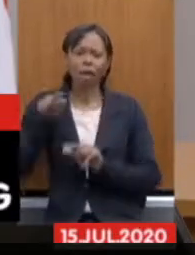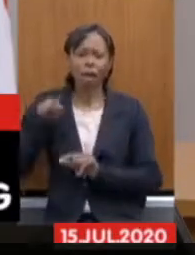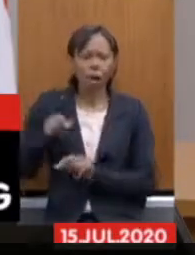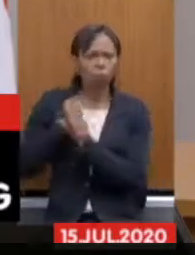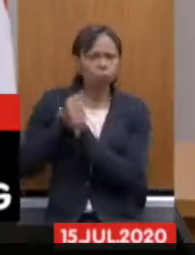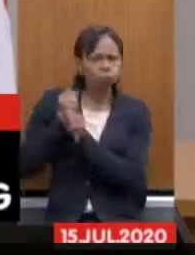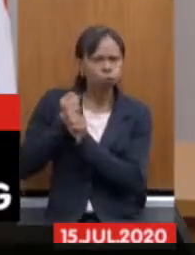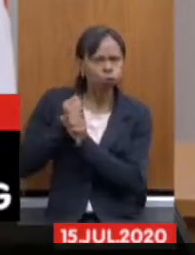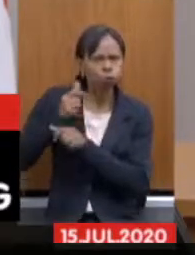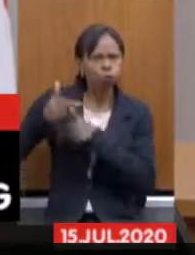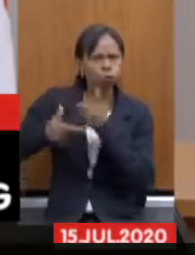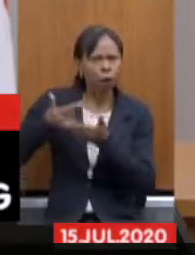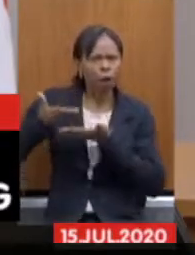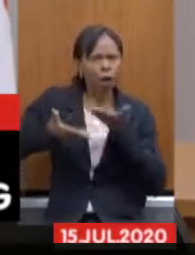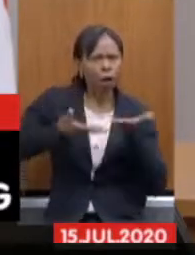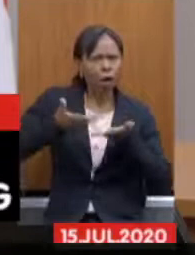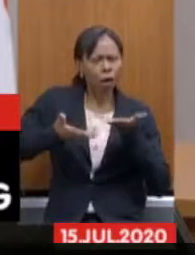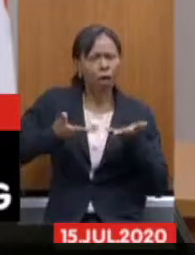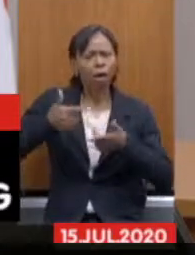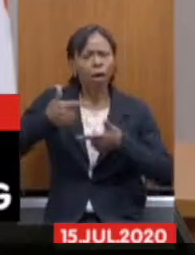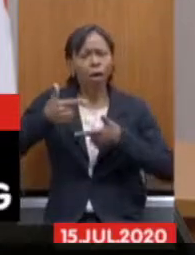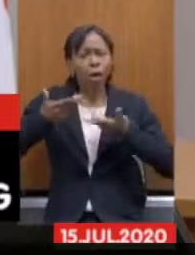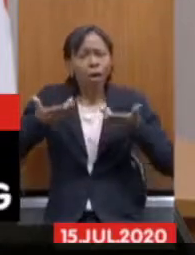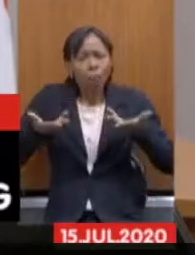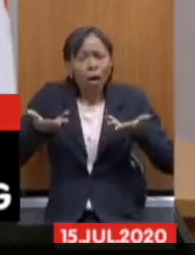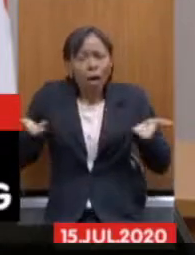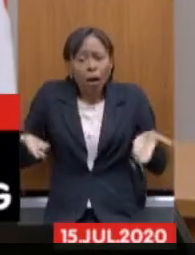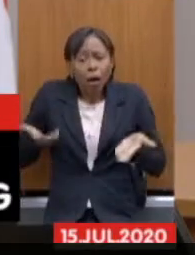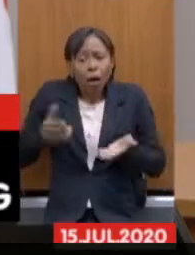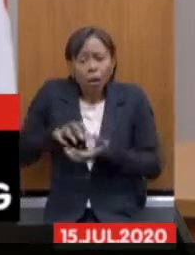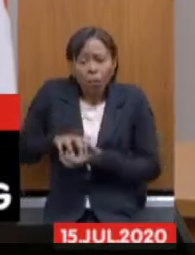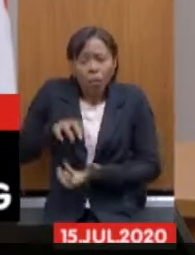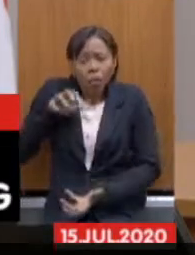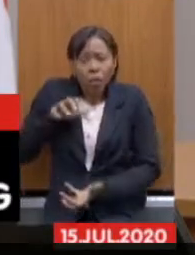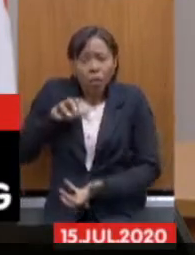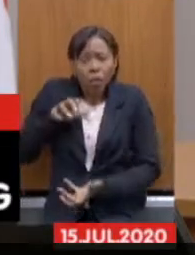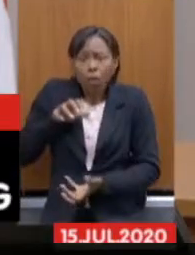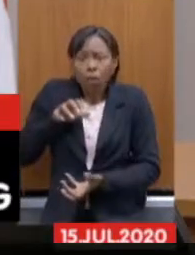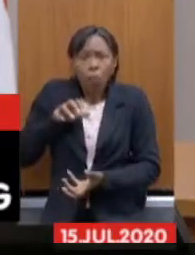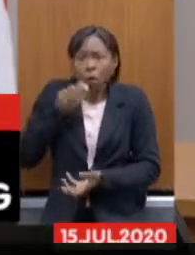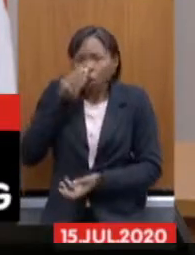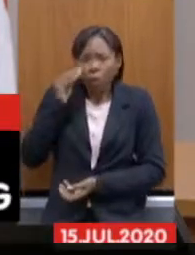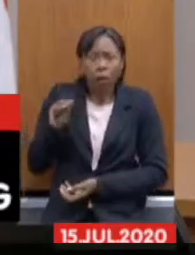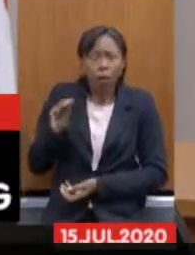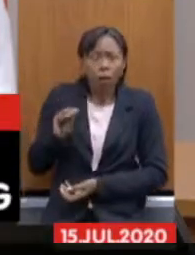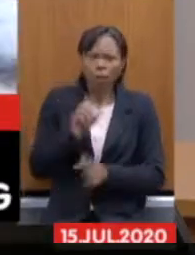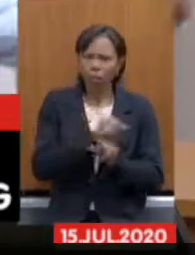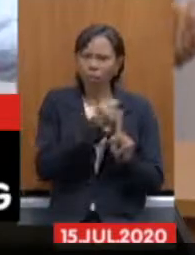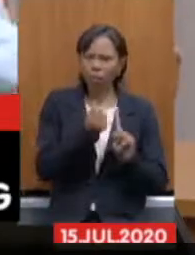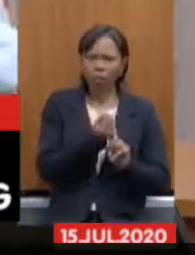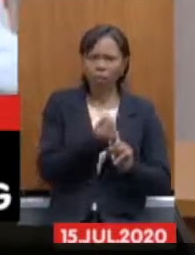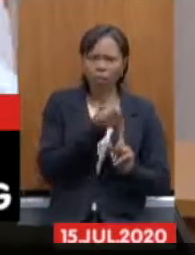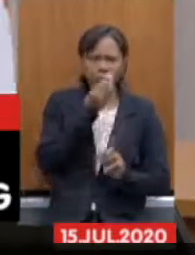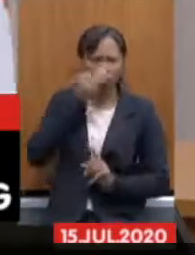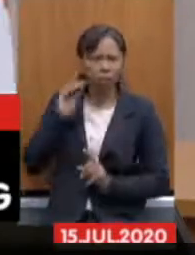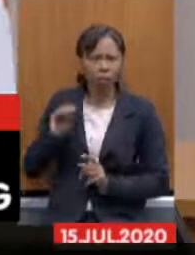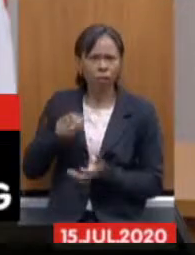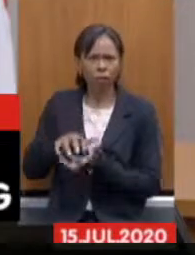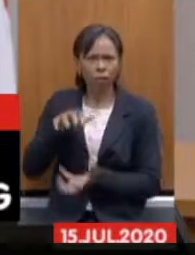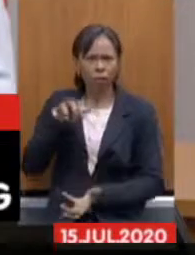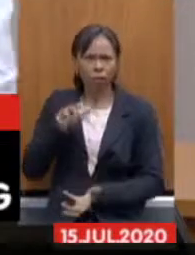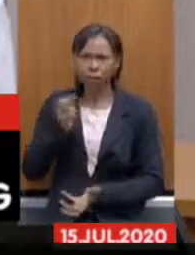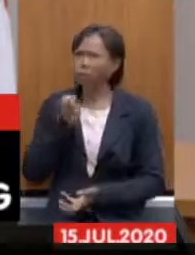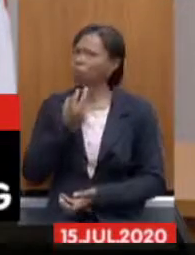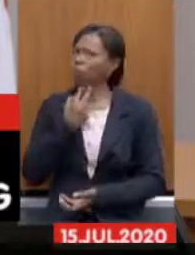e quando se chegar à velhice tem que ter o amparo a sociedade não pode largar os seus velhos